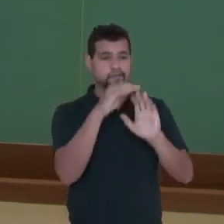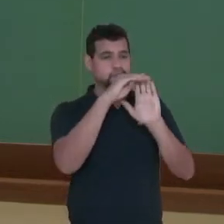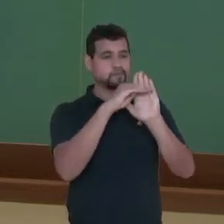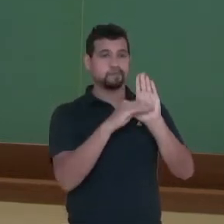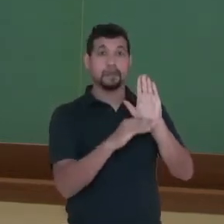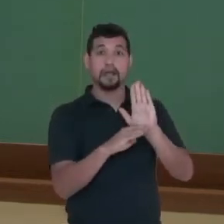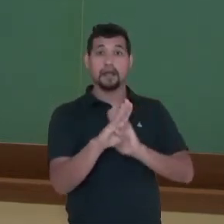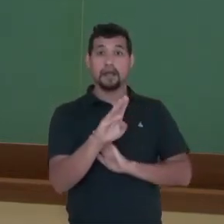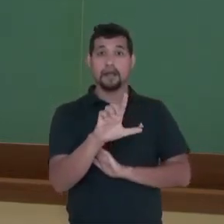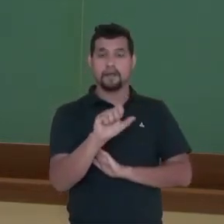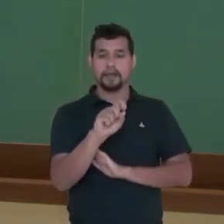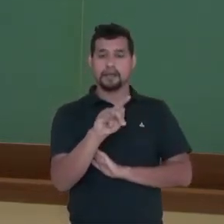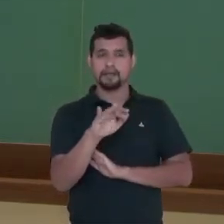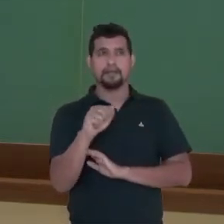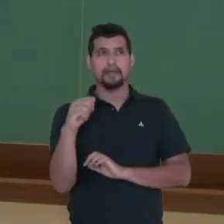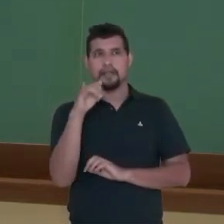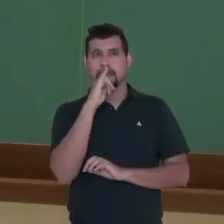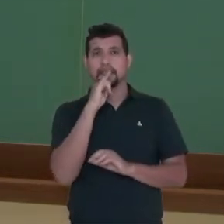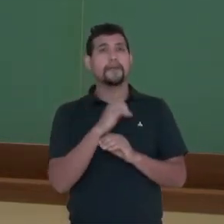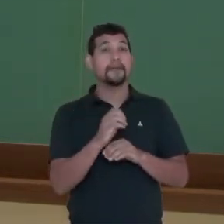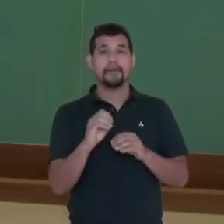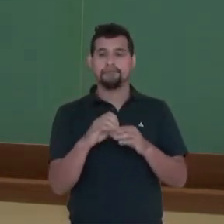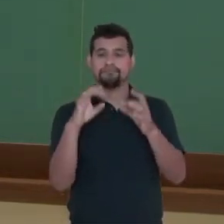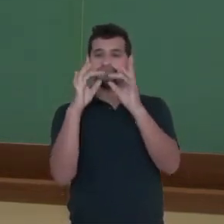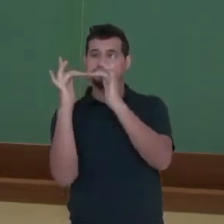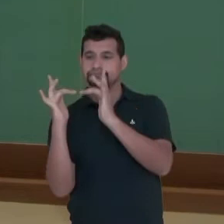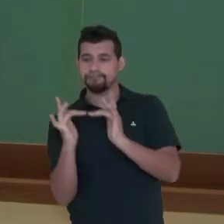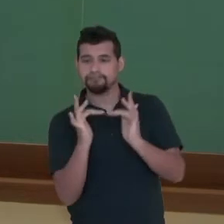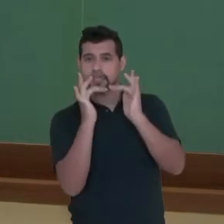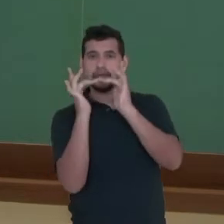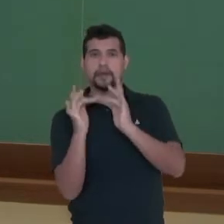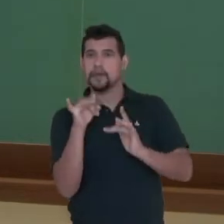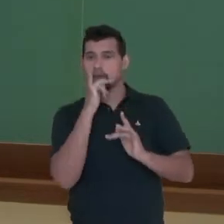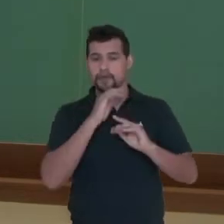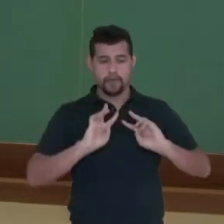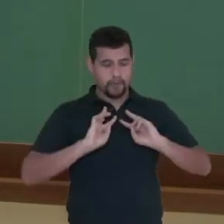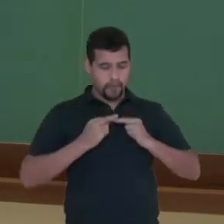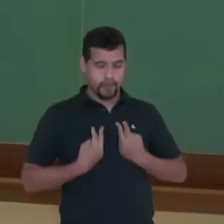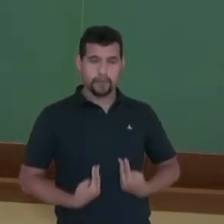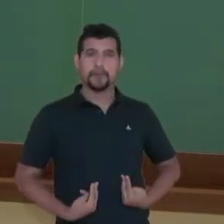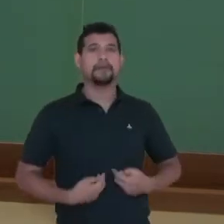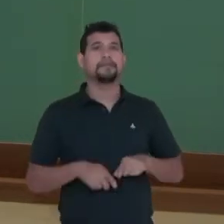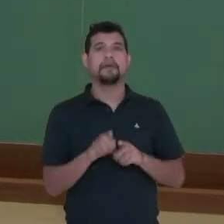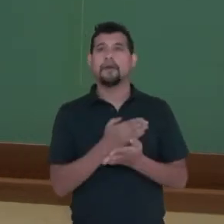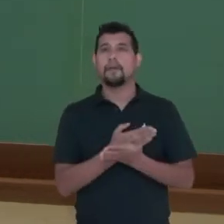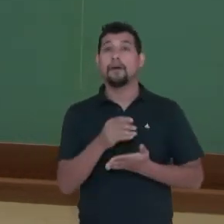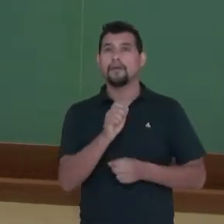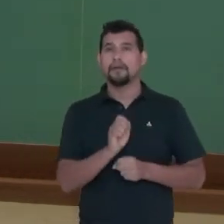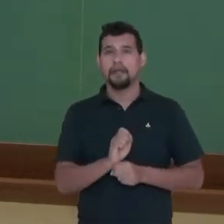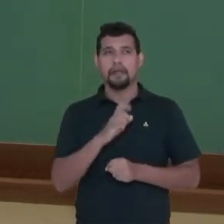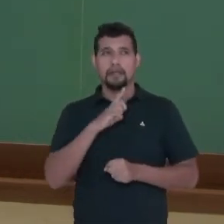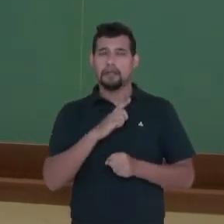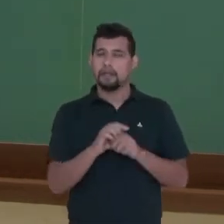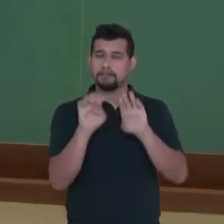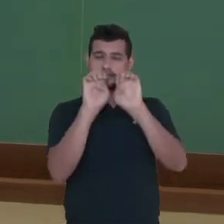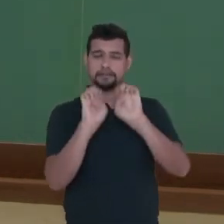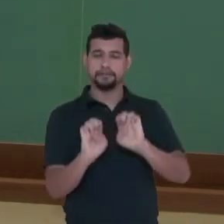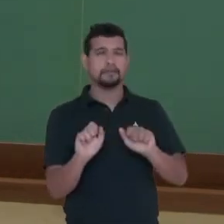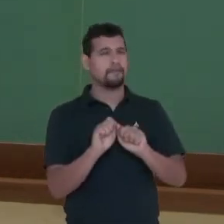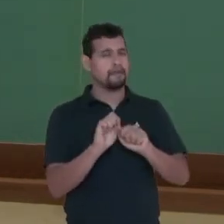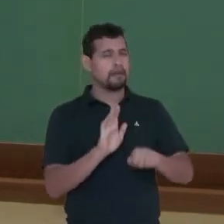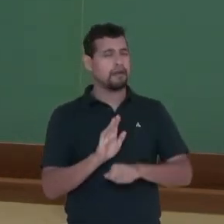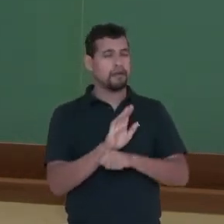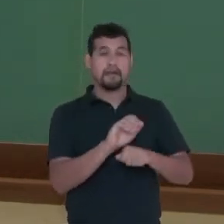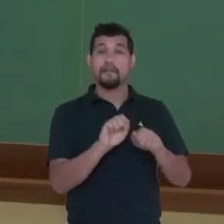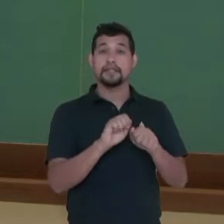blástula, elas vão gerar os anexos embrionários, né? No caso do ser humano, vai ser uma das estruturas que vai ajudar a